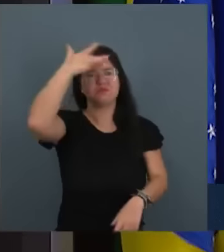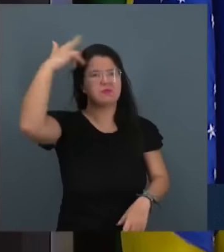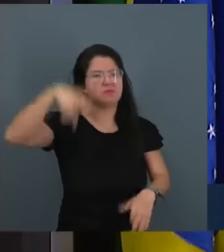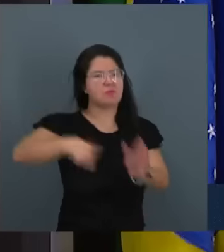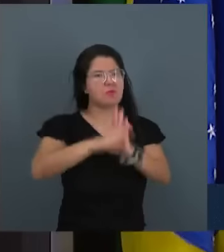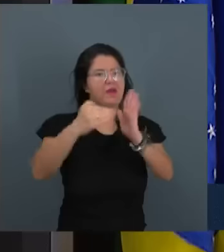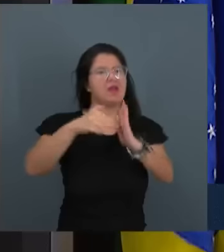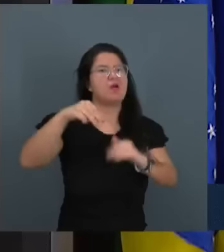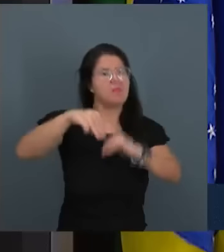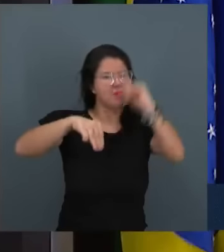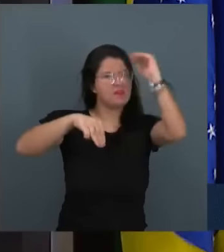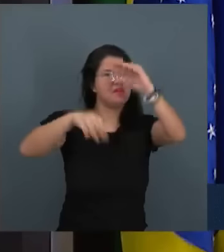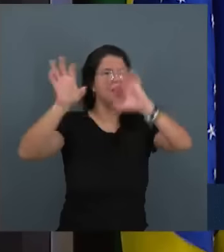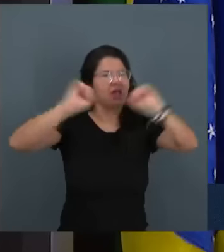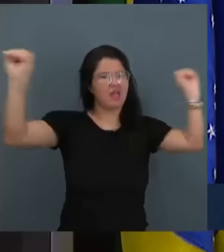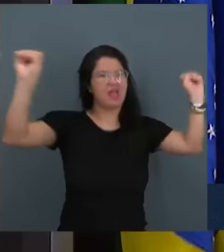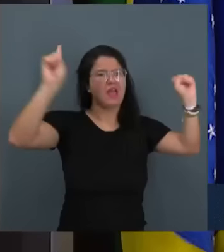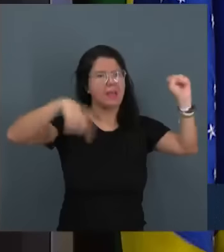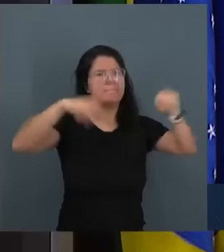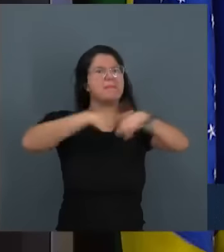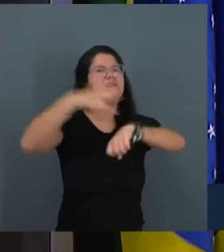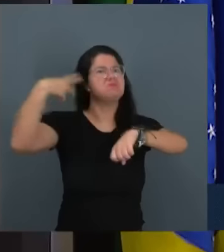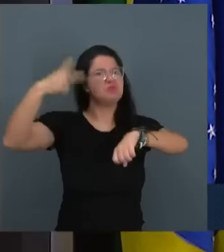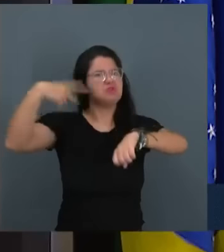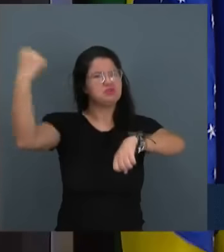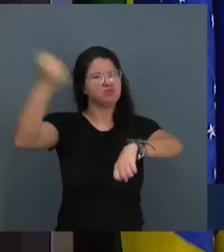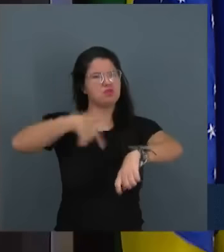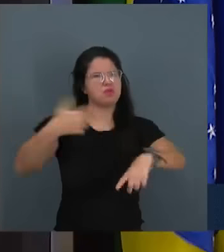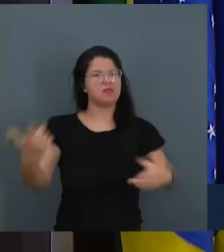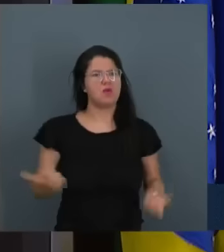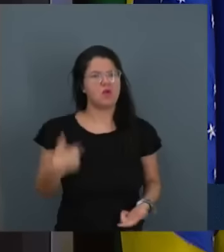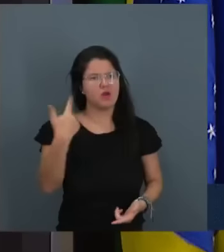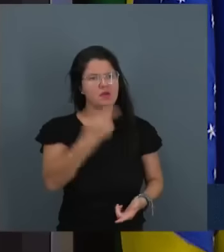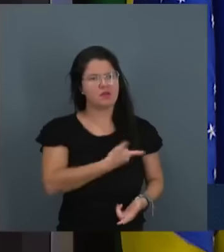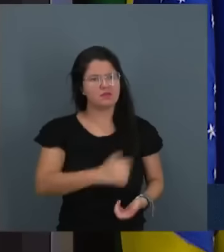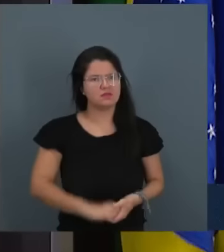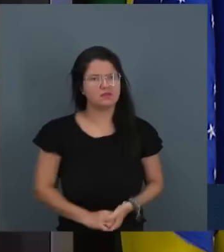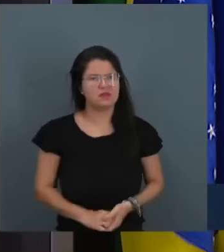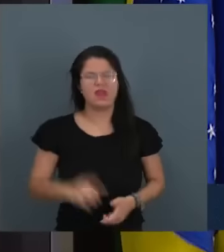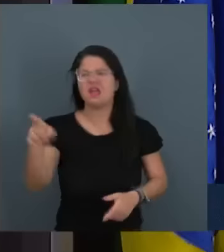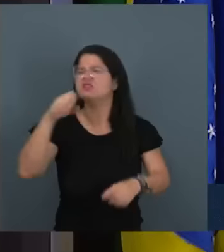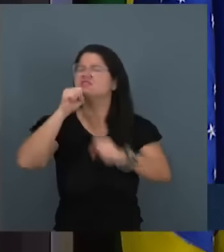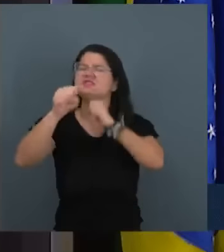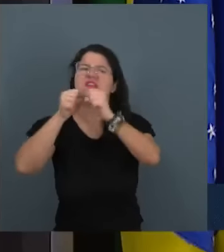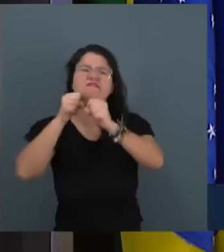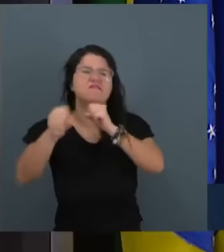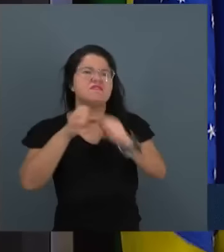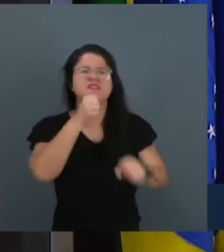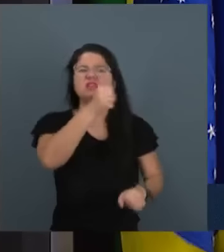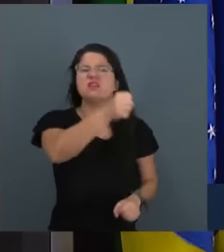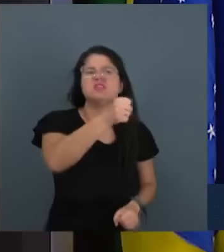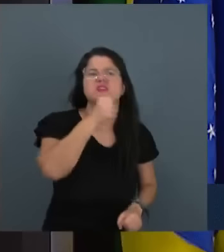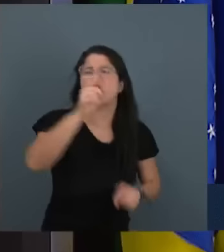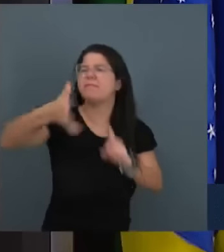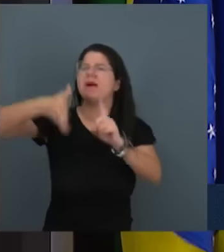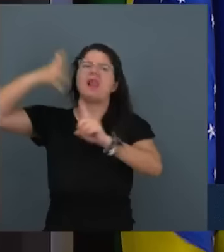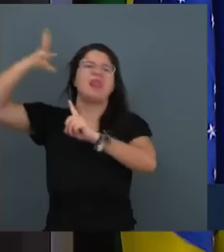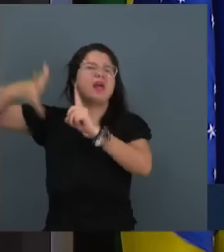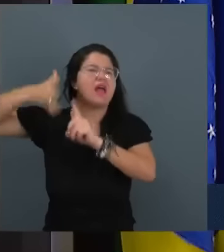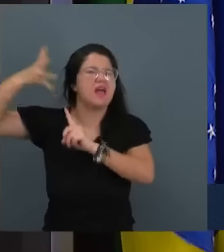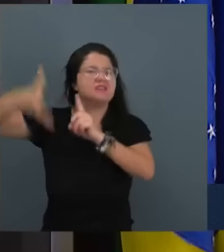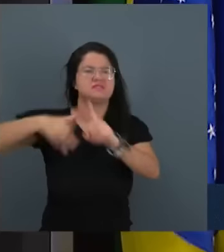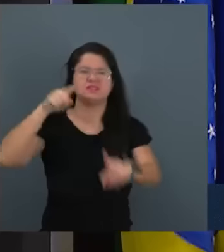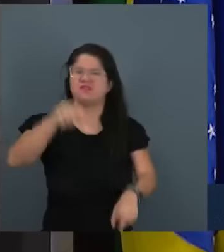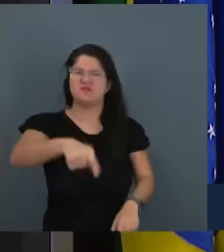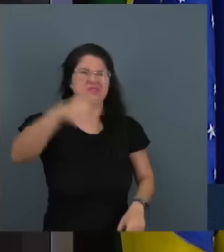Os ministros do tribunal são mais políticos do que nós. É dando entrevista para todo lado, é fazendo palestra. Você não